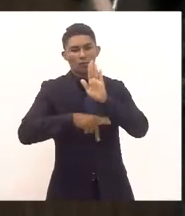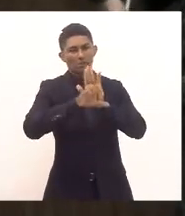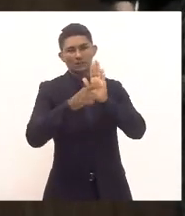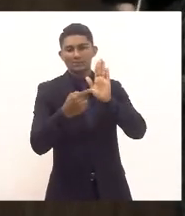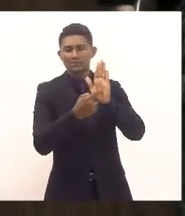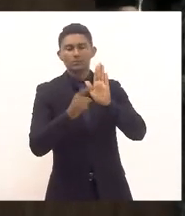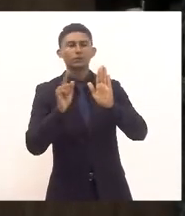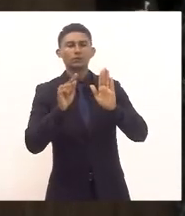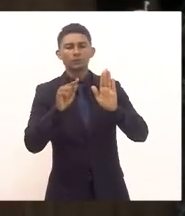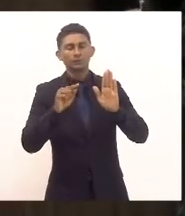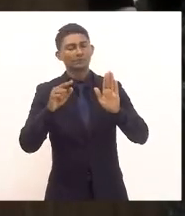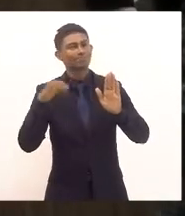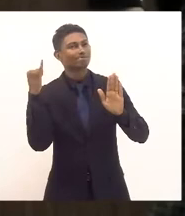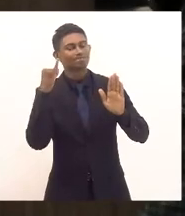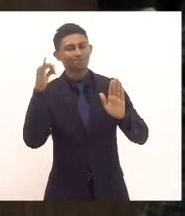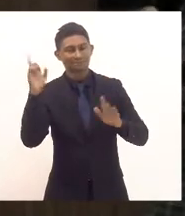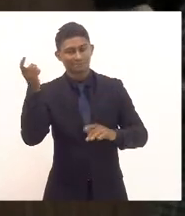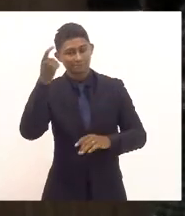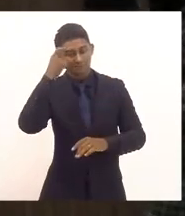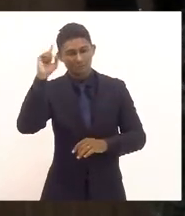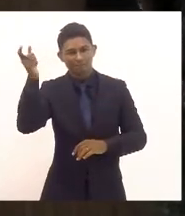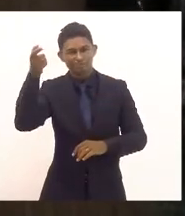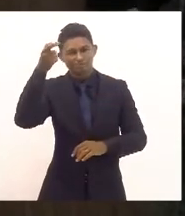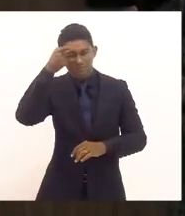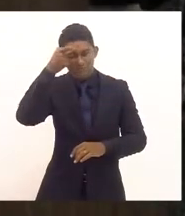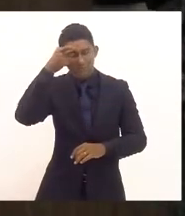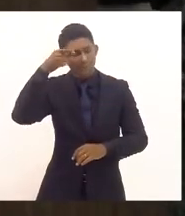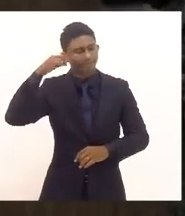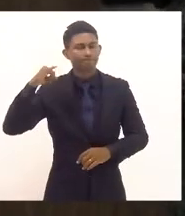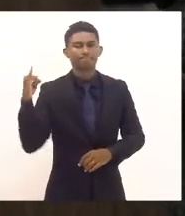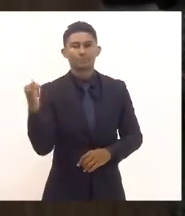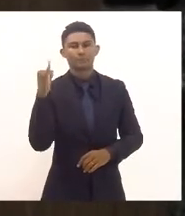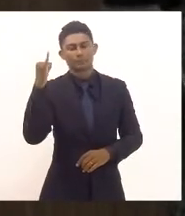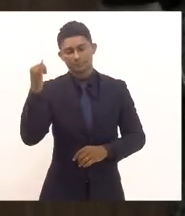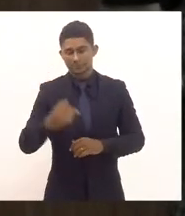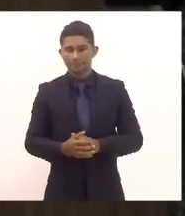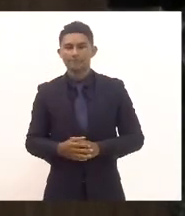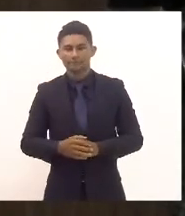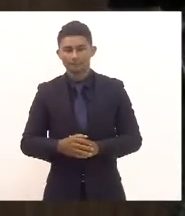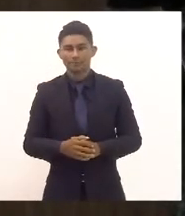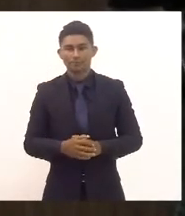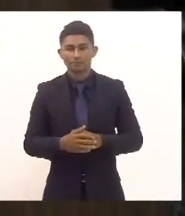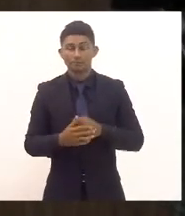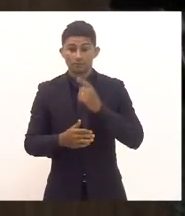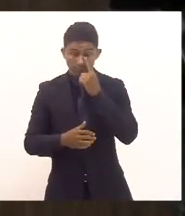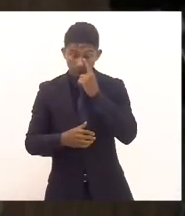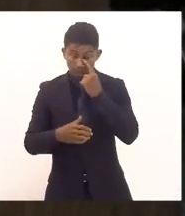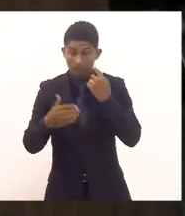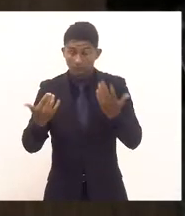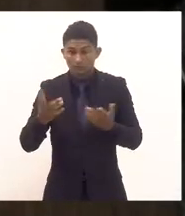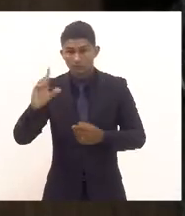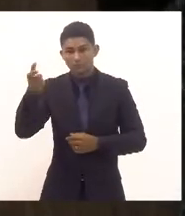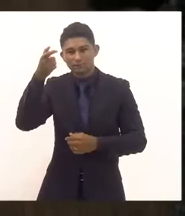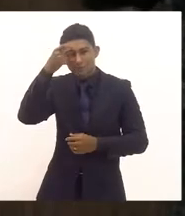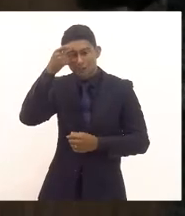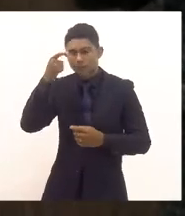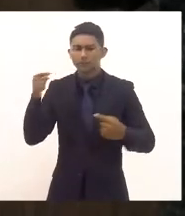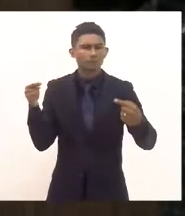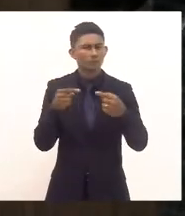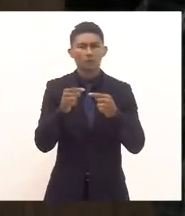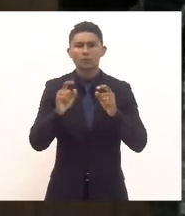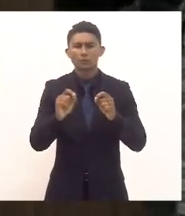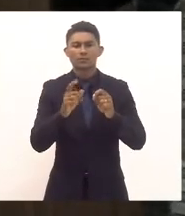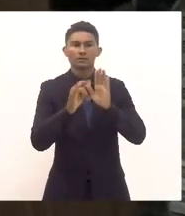quanto a memória ela é fundamental memória é parte Fundamental e constituinte da